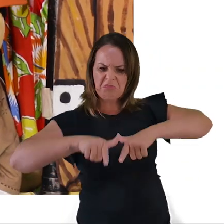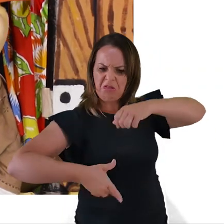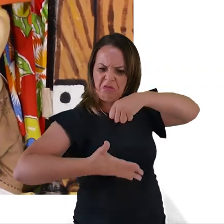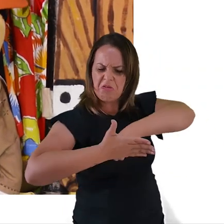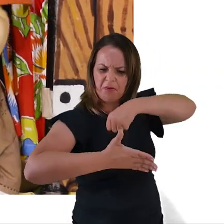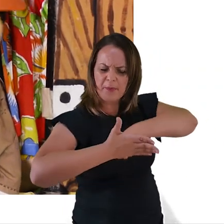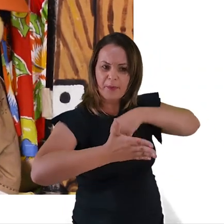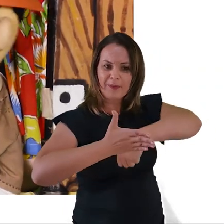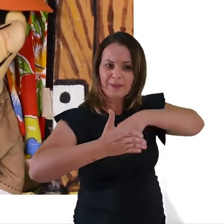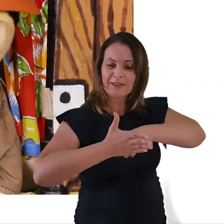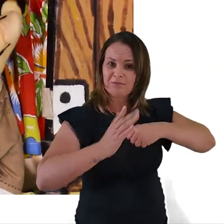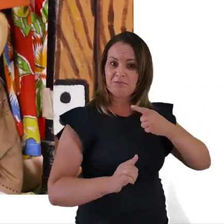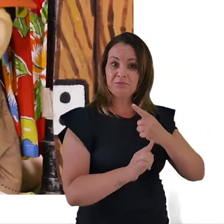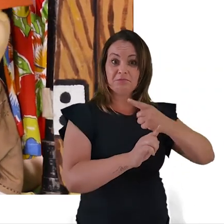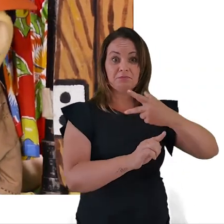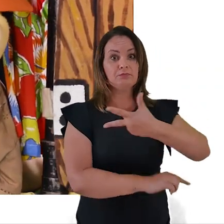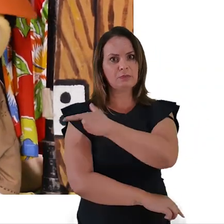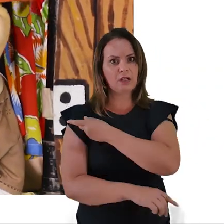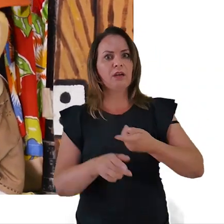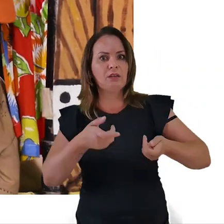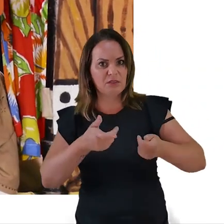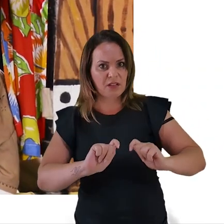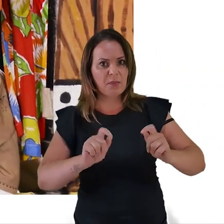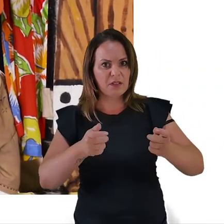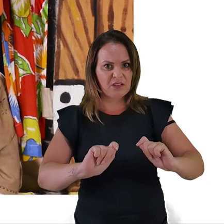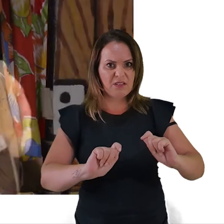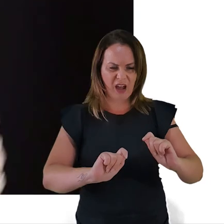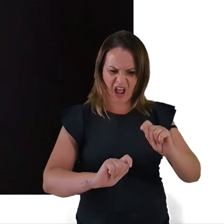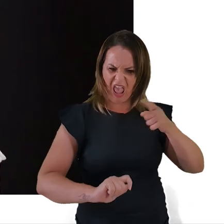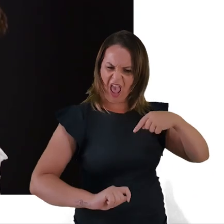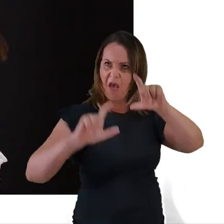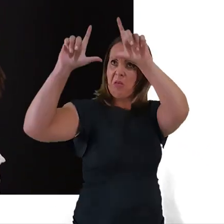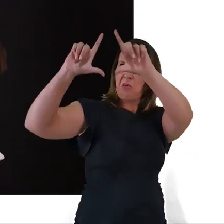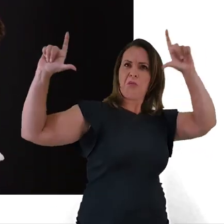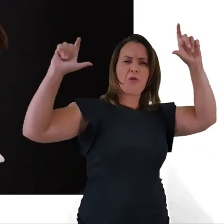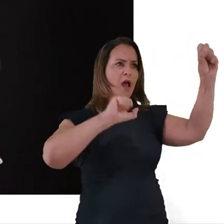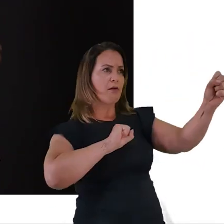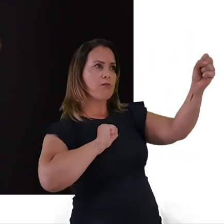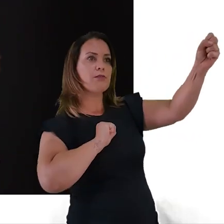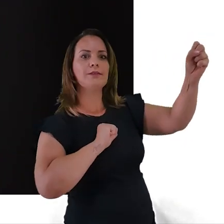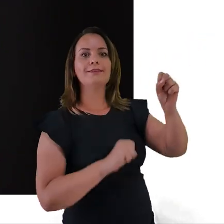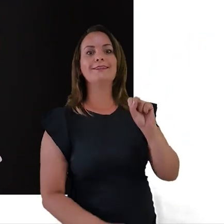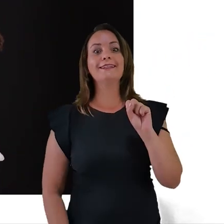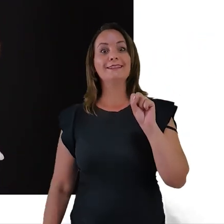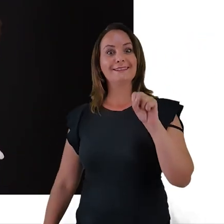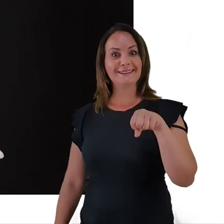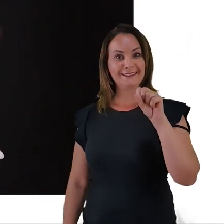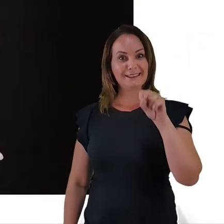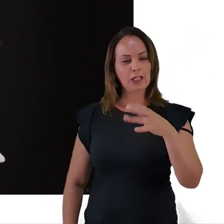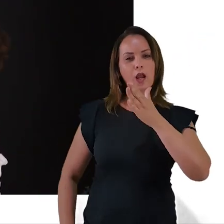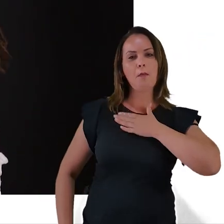vacina, também podem ser considerados heróis? Sim, na minha lista